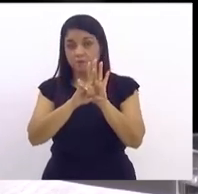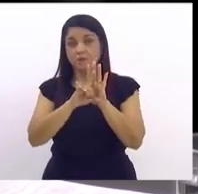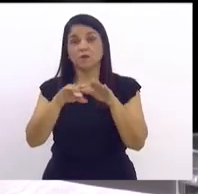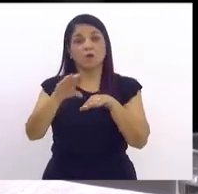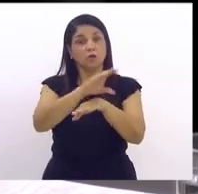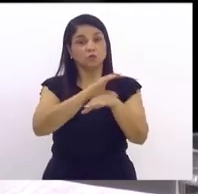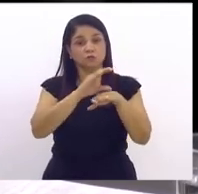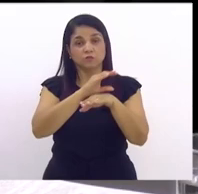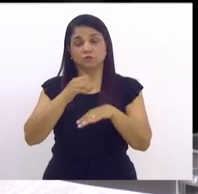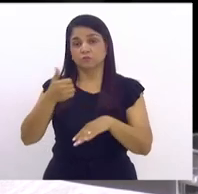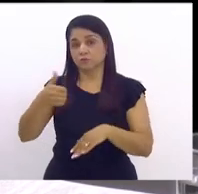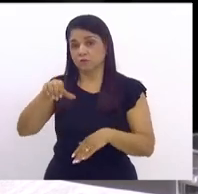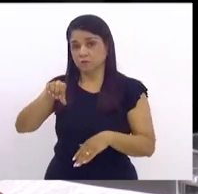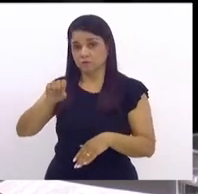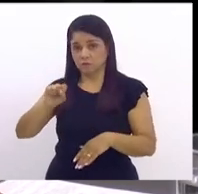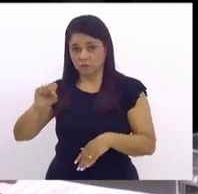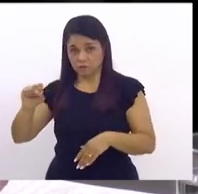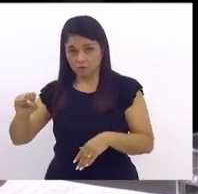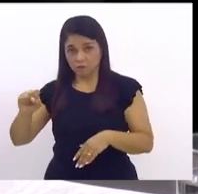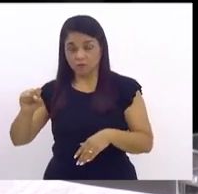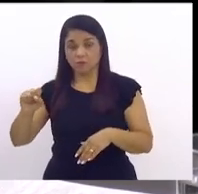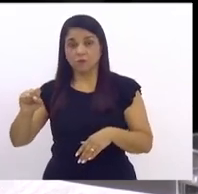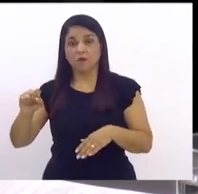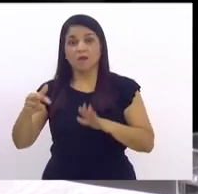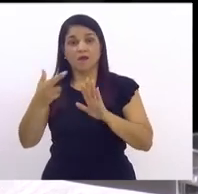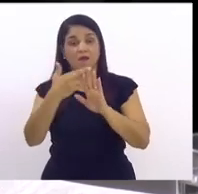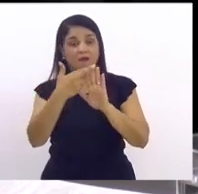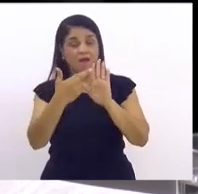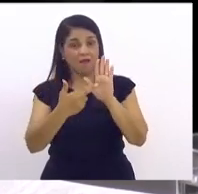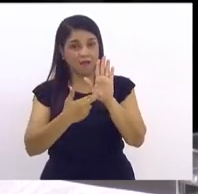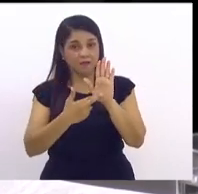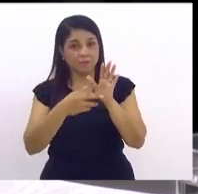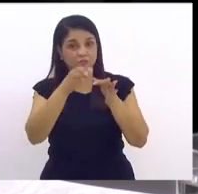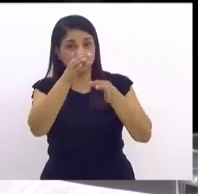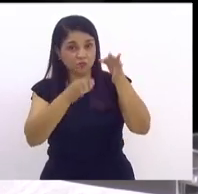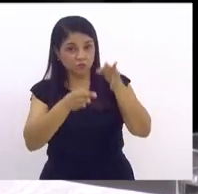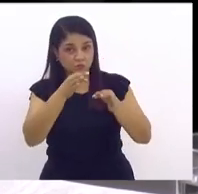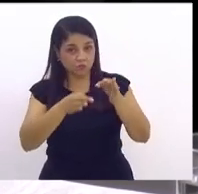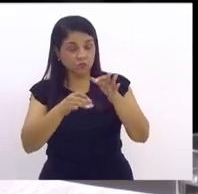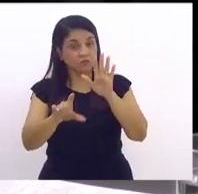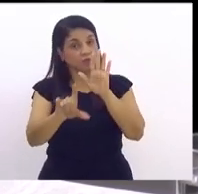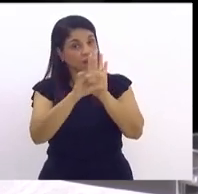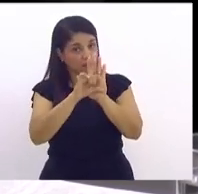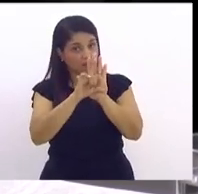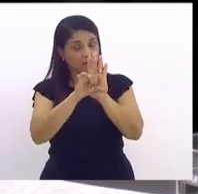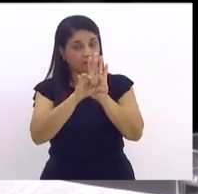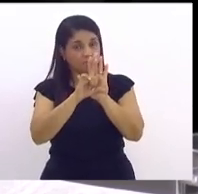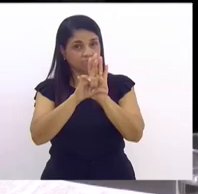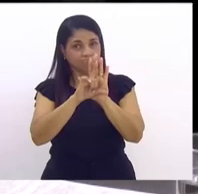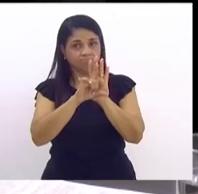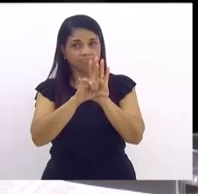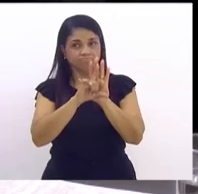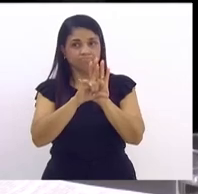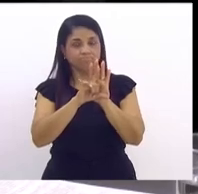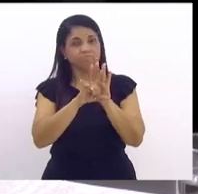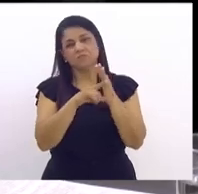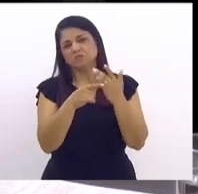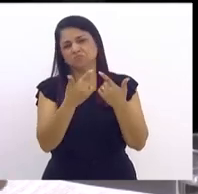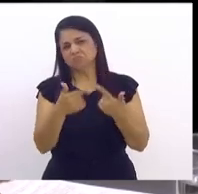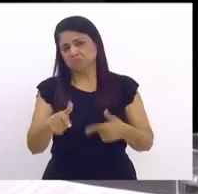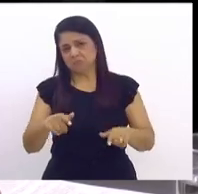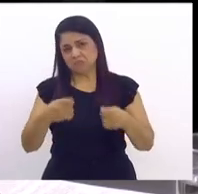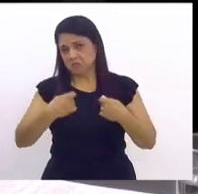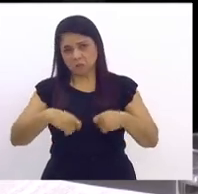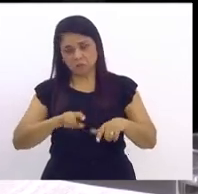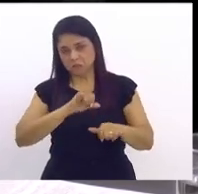Constituição de 88, essa norma passa a ter a natureza jurídica de lei. Então, não veria óbice para a gente alterar, já que